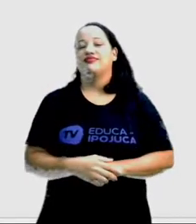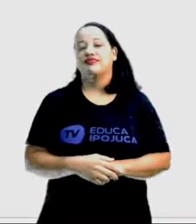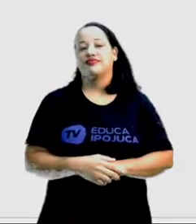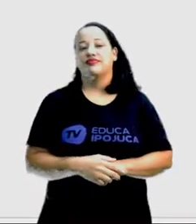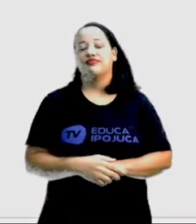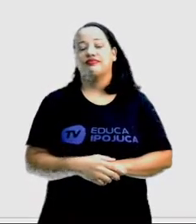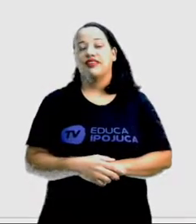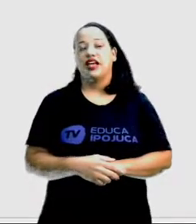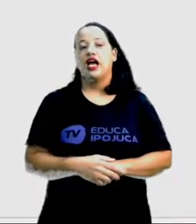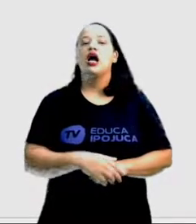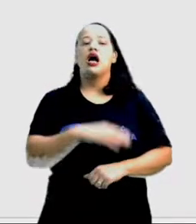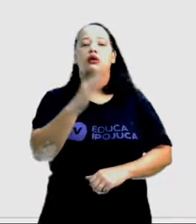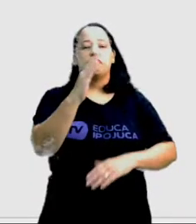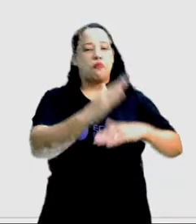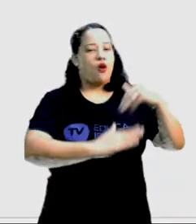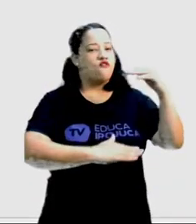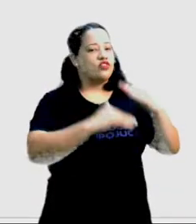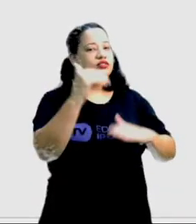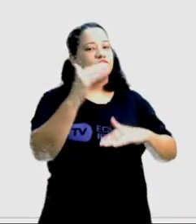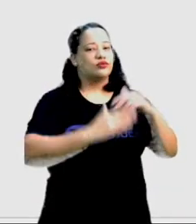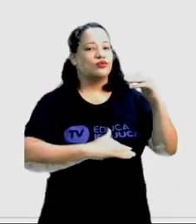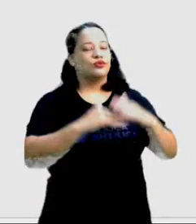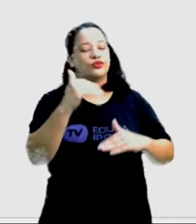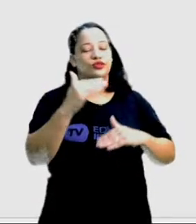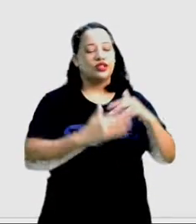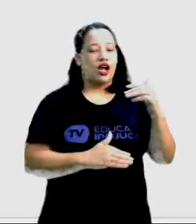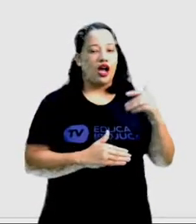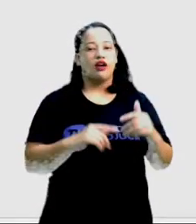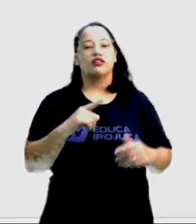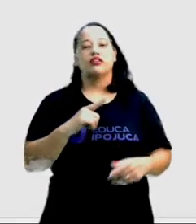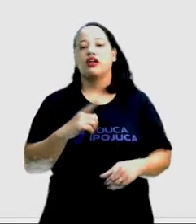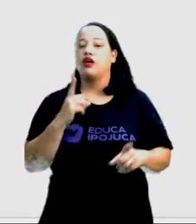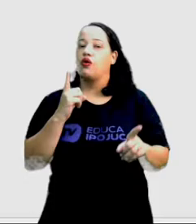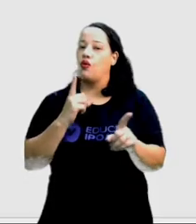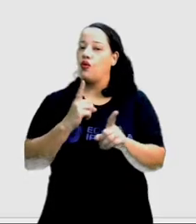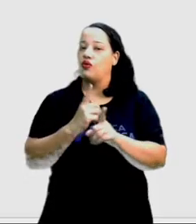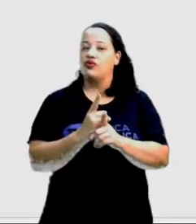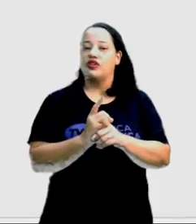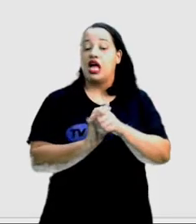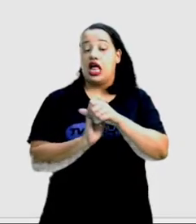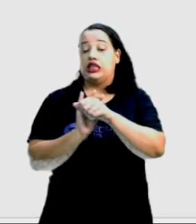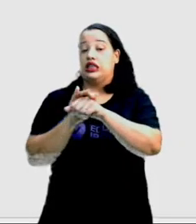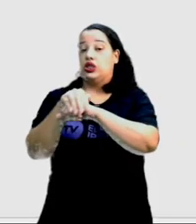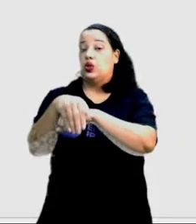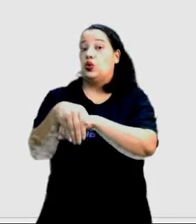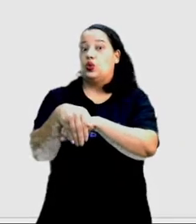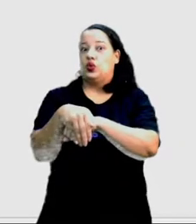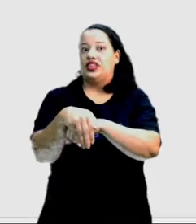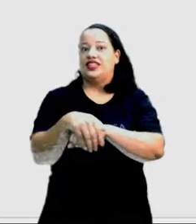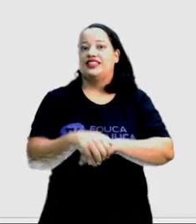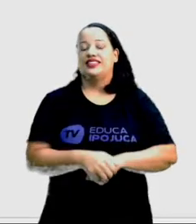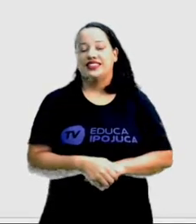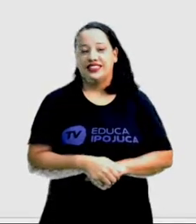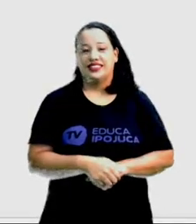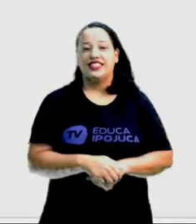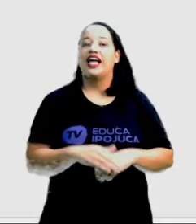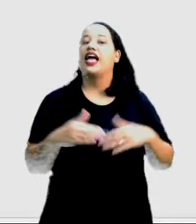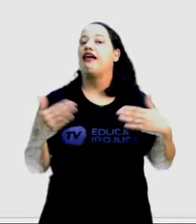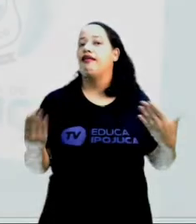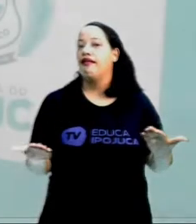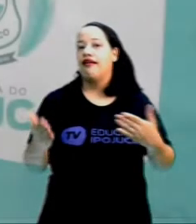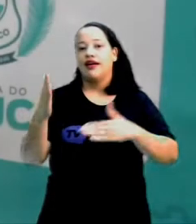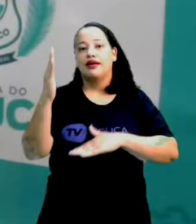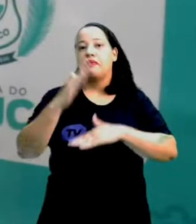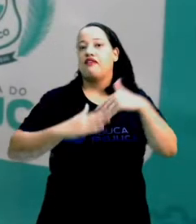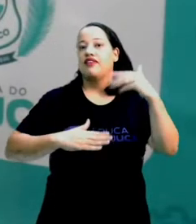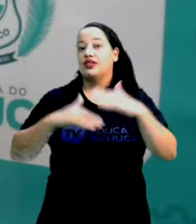Quais os profissionais que podemos encontrar no período noturno? Ou seja, quais são os profissionais